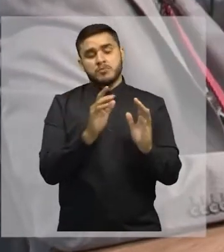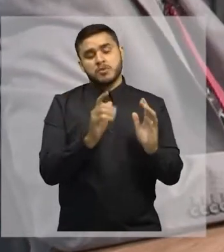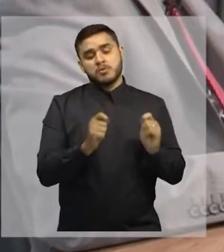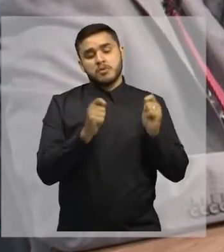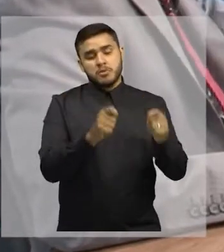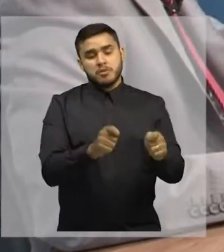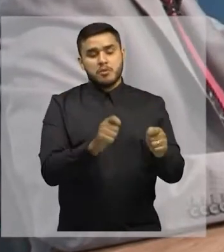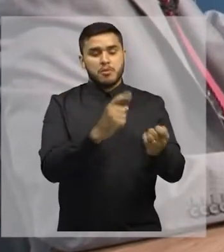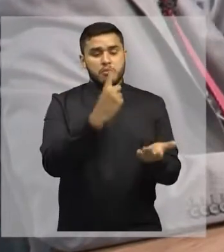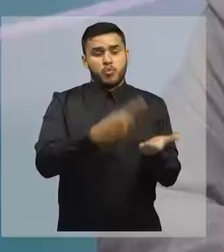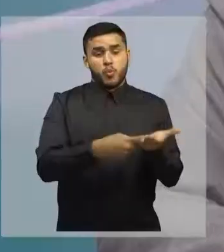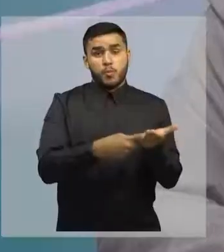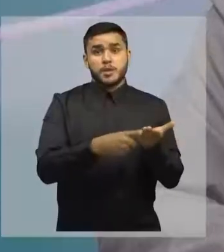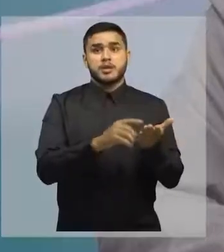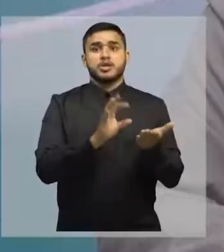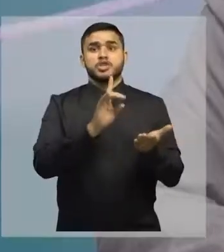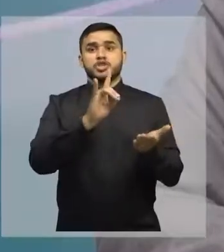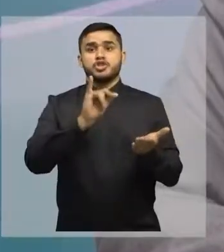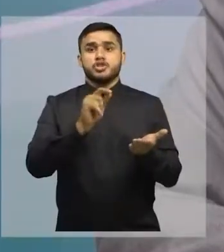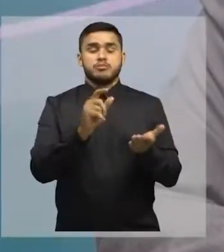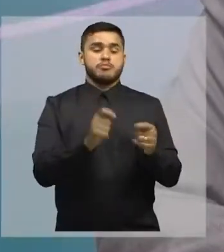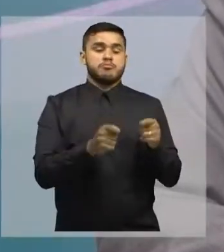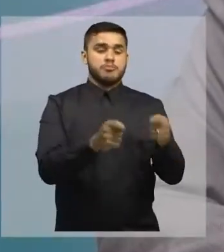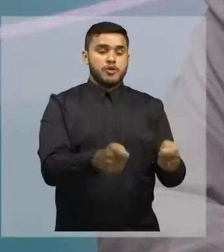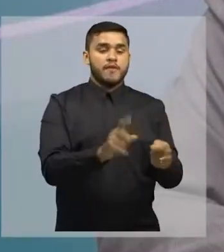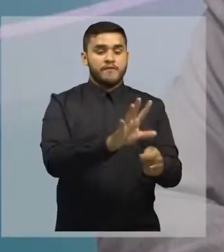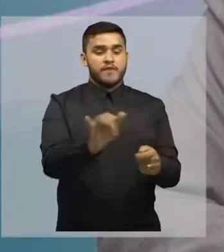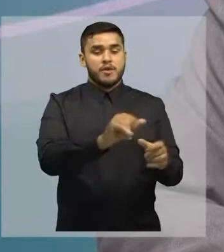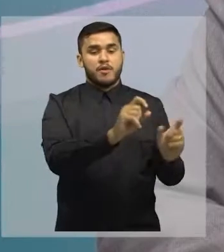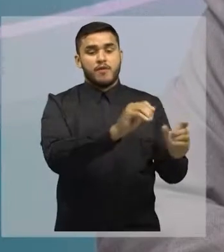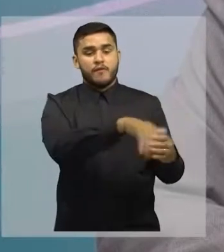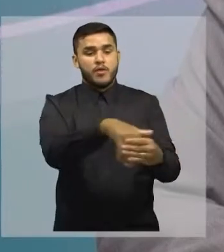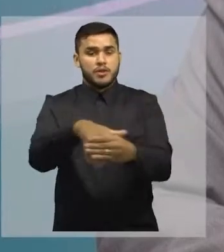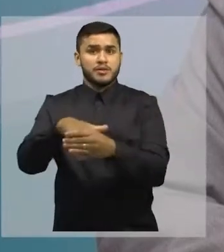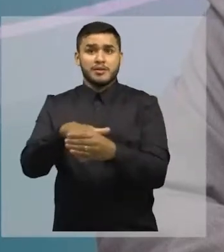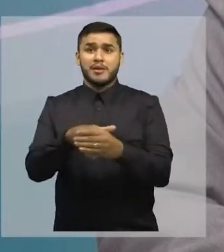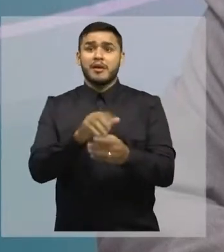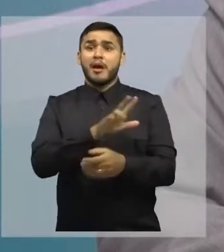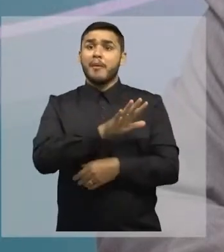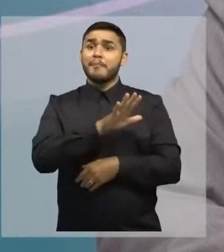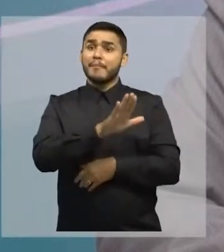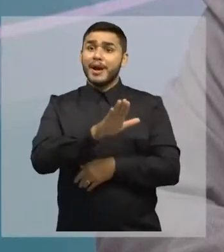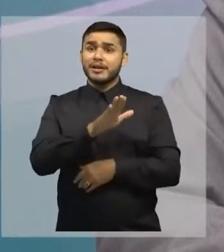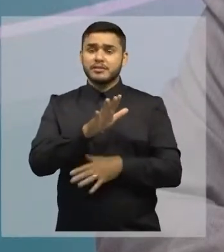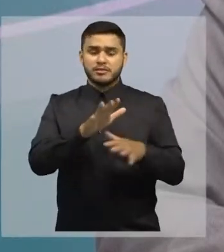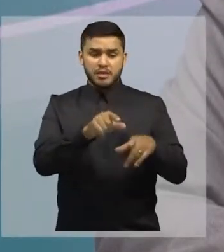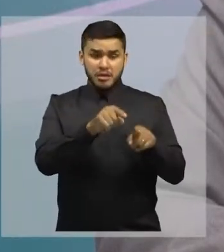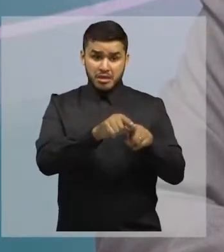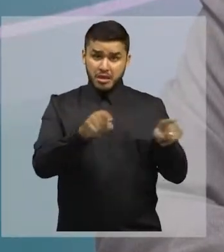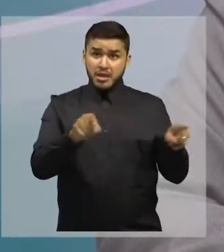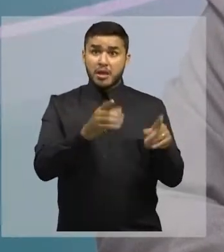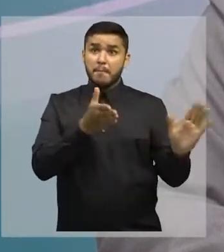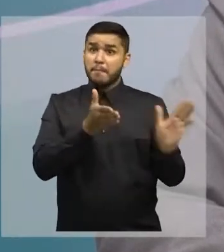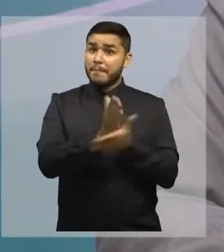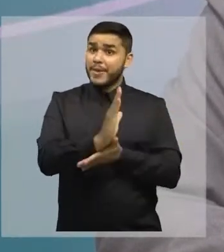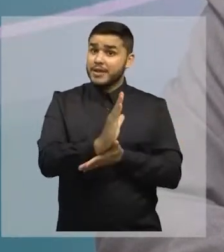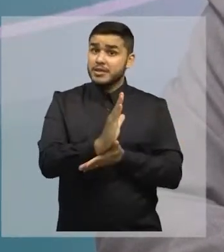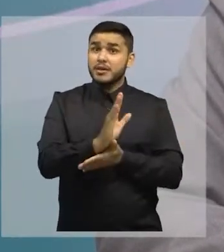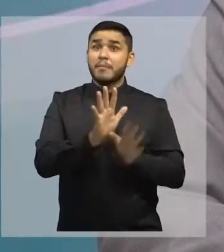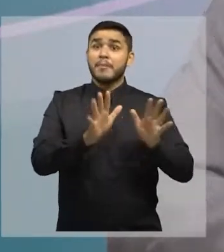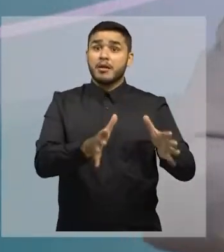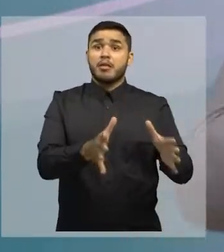executa, quem faz a obra, quem faz a licitação, quem faz o posto, quem faz a hidrelétrica é o Poder Executivo. Sim. Se ele abdicar